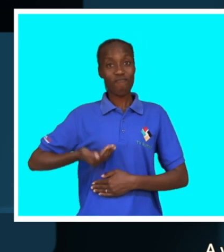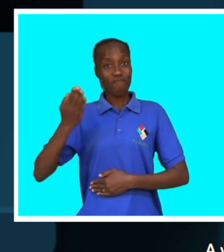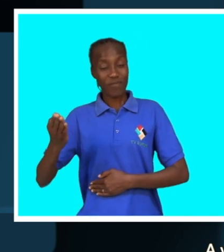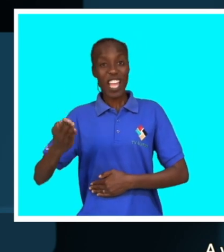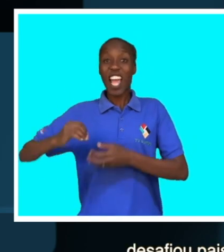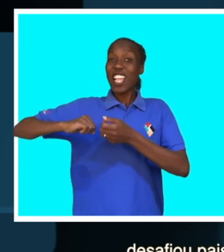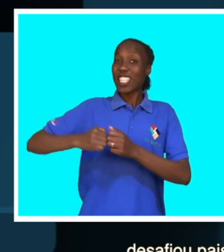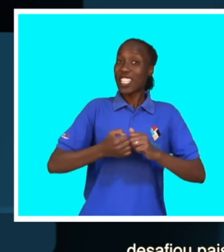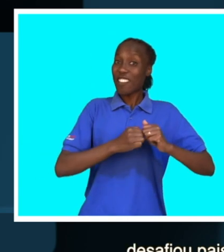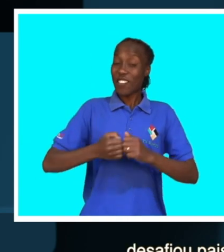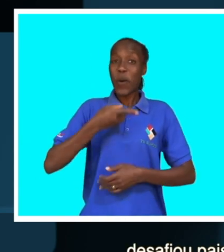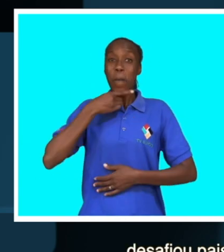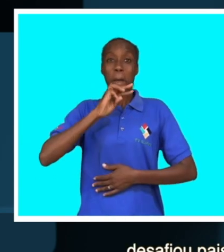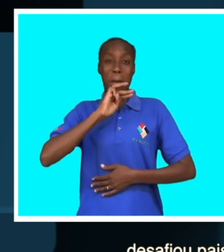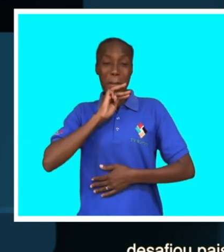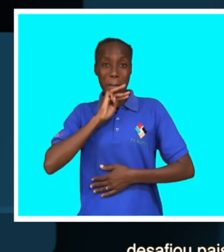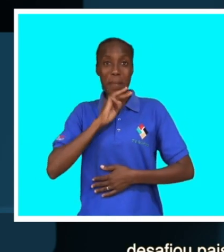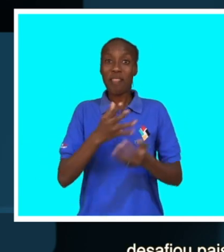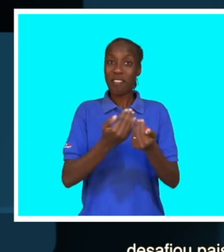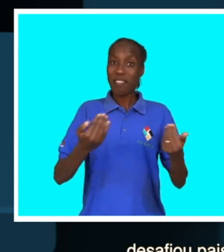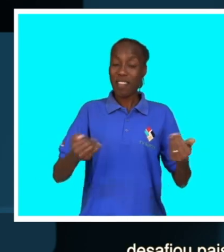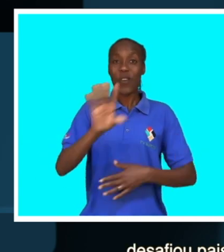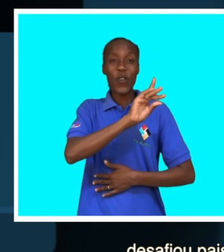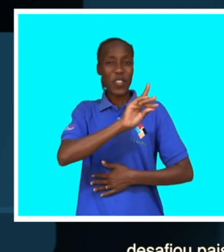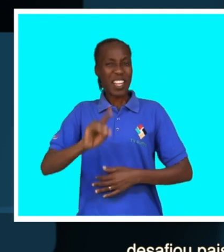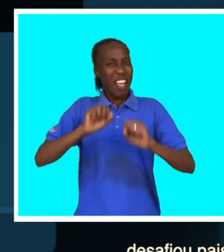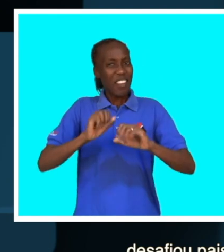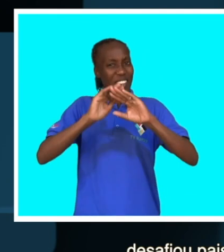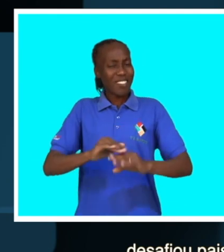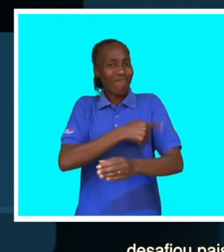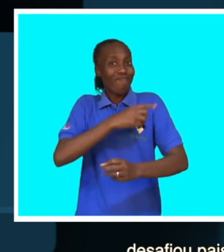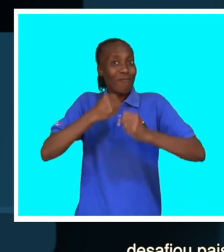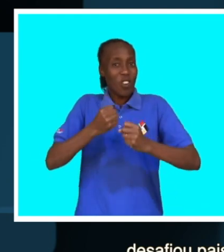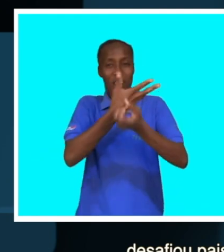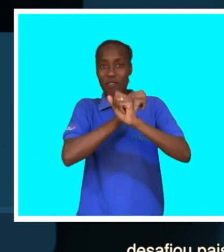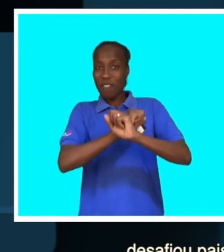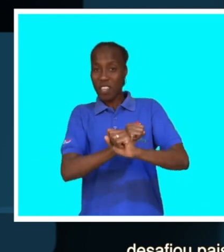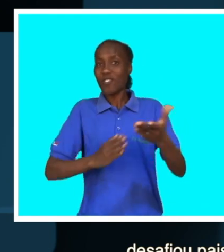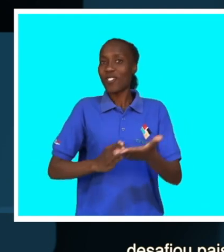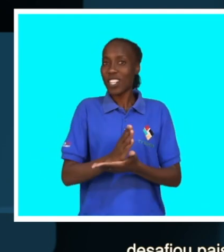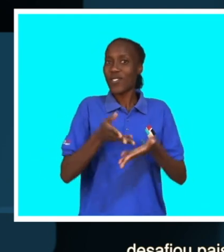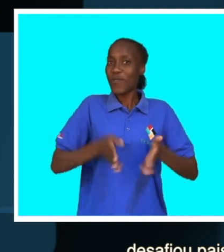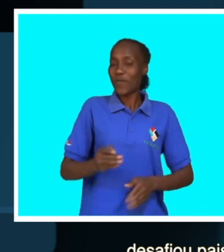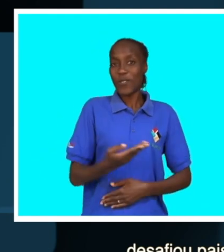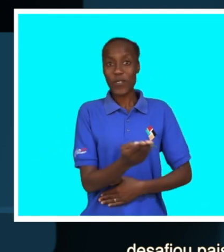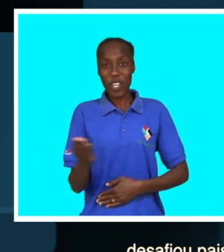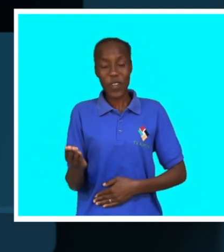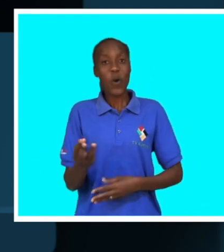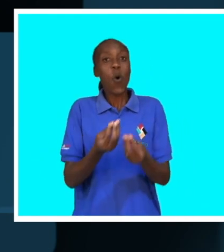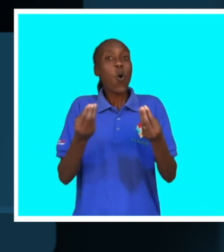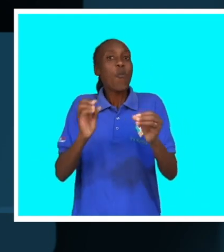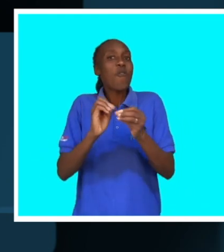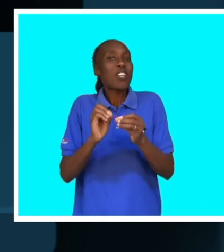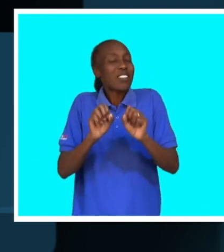Henrietta Zulo, desafiou pais de crianças com deficiência a serem fortes na defesa dos direitos dos seus